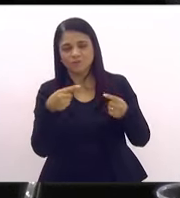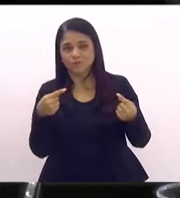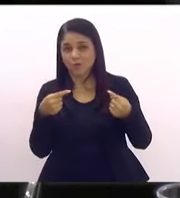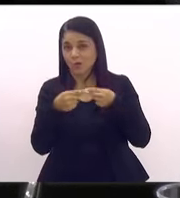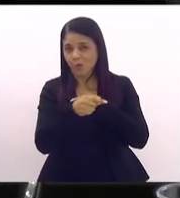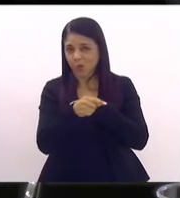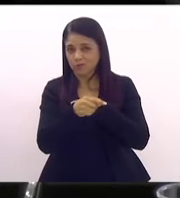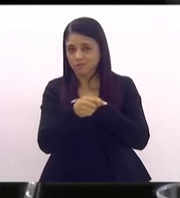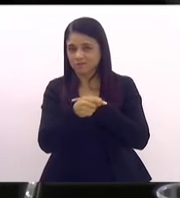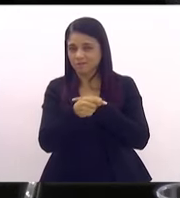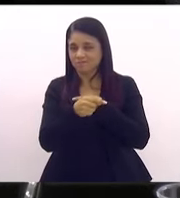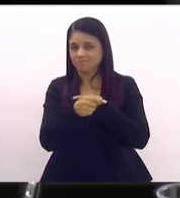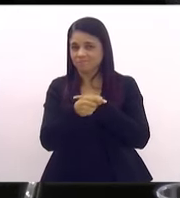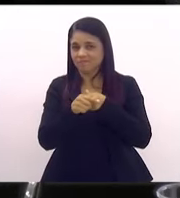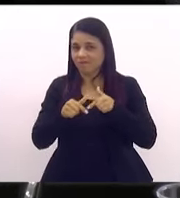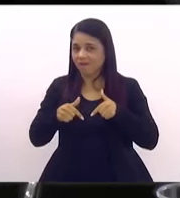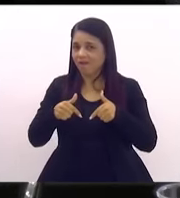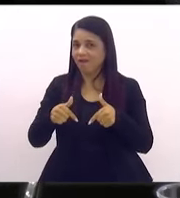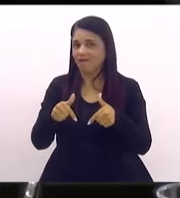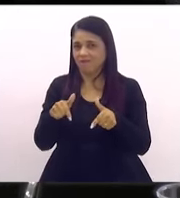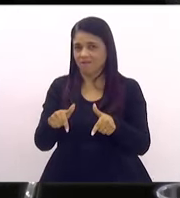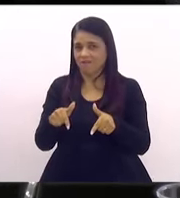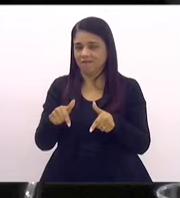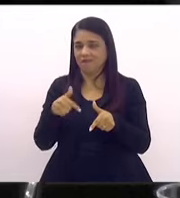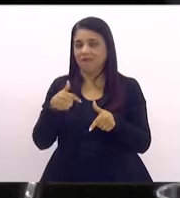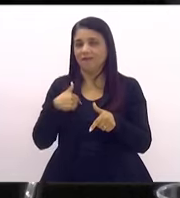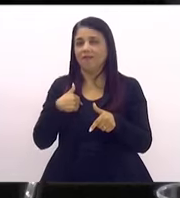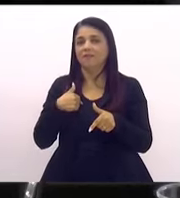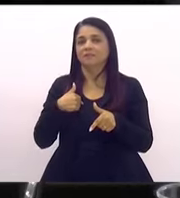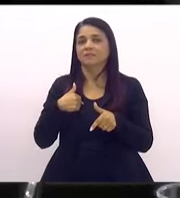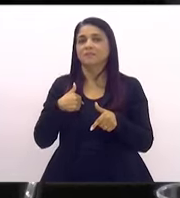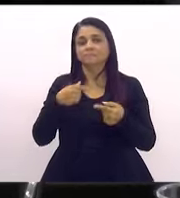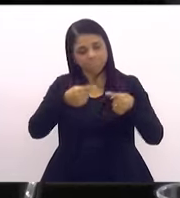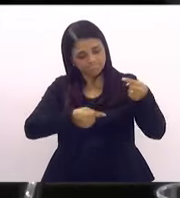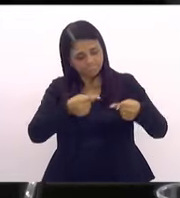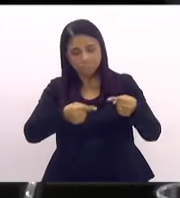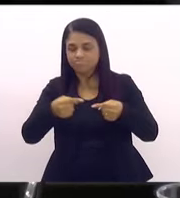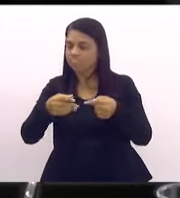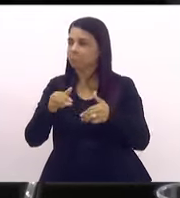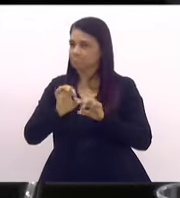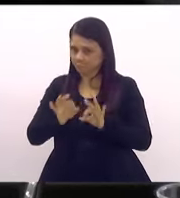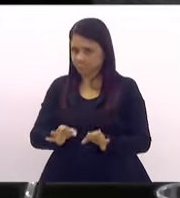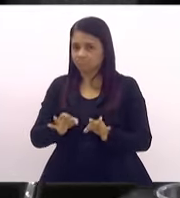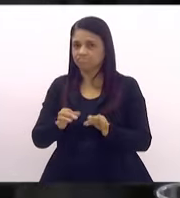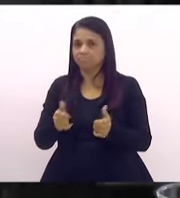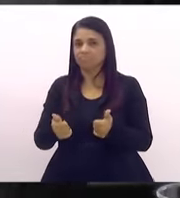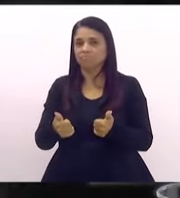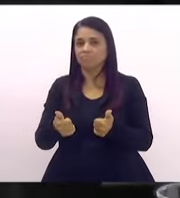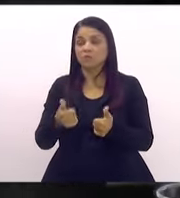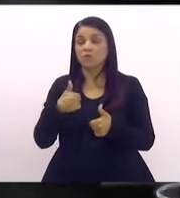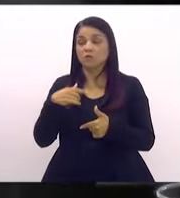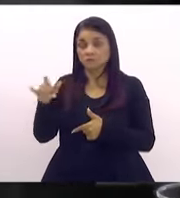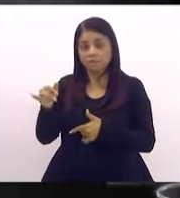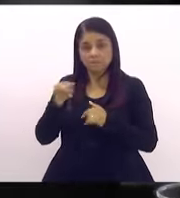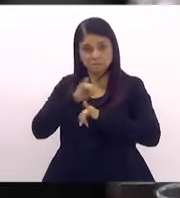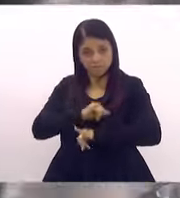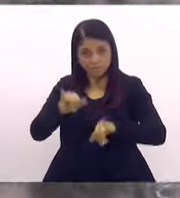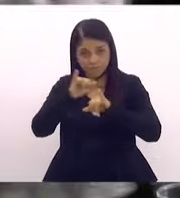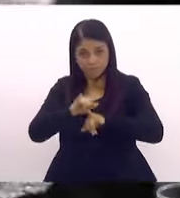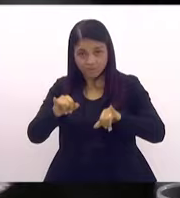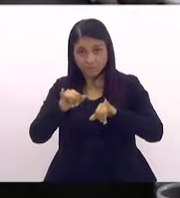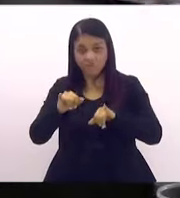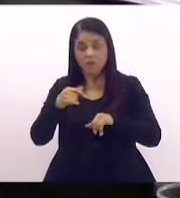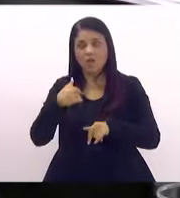forma. De forma. Né? Me filia, Vossa Excelência, nessa discussão. Acho pertinente. E até porque, quando o senhor falava, me lembrava que